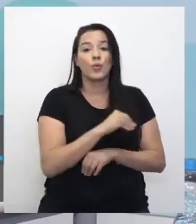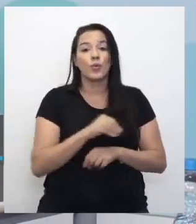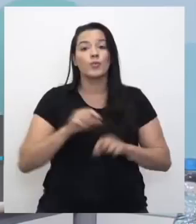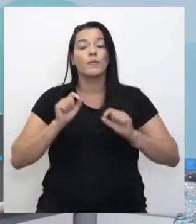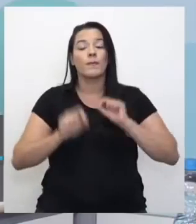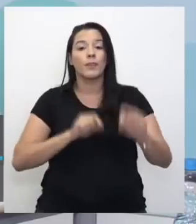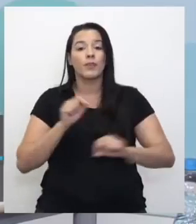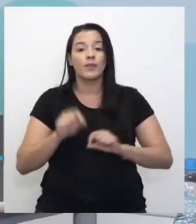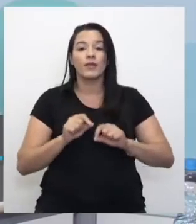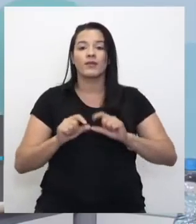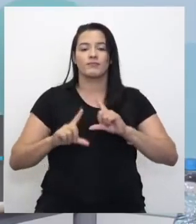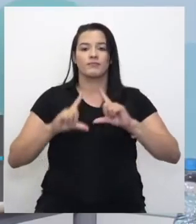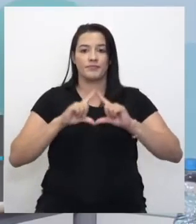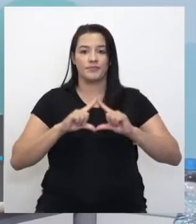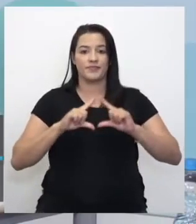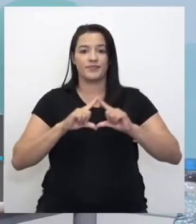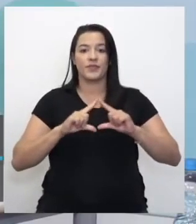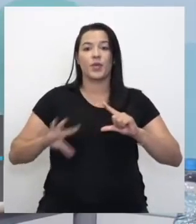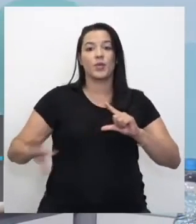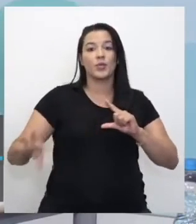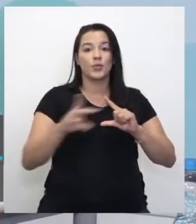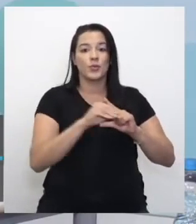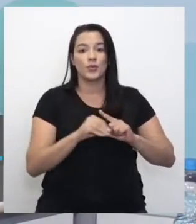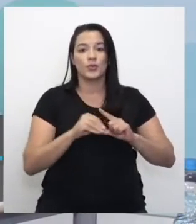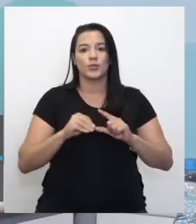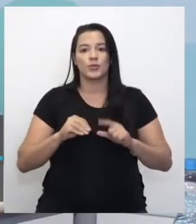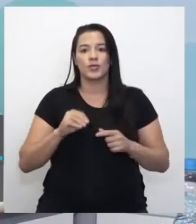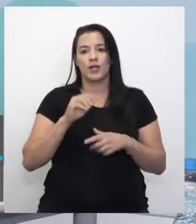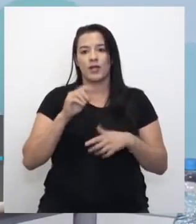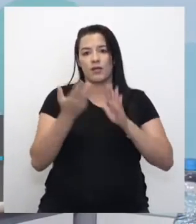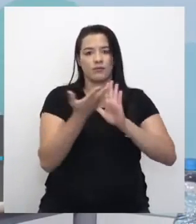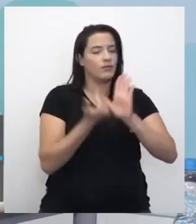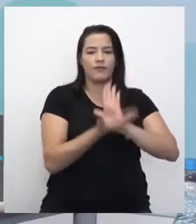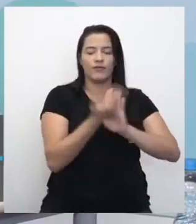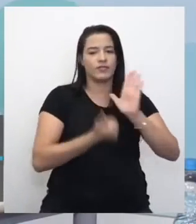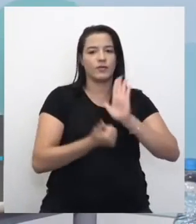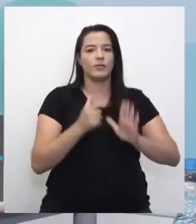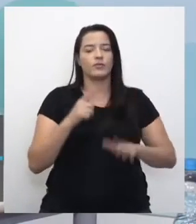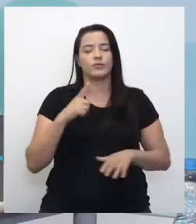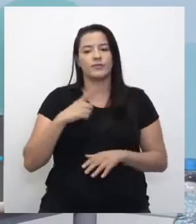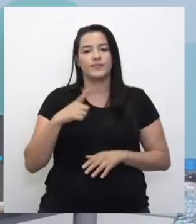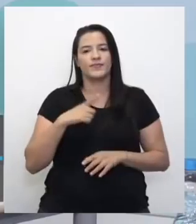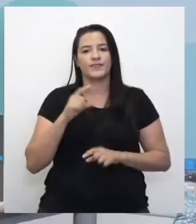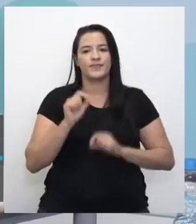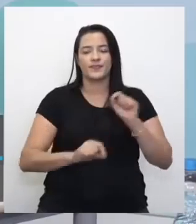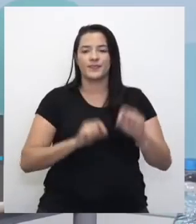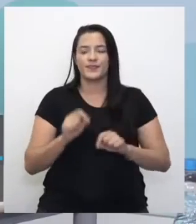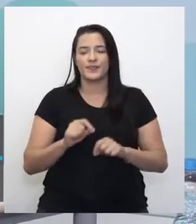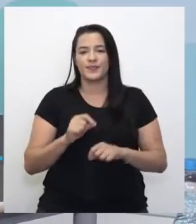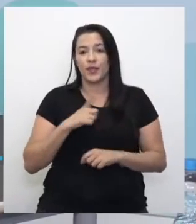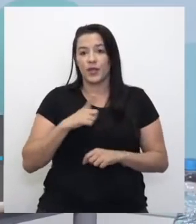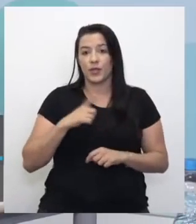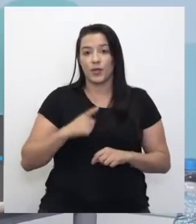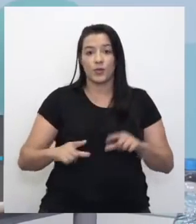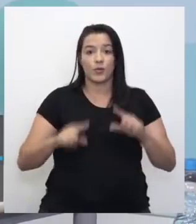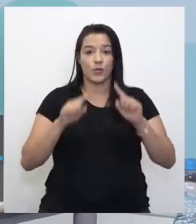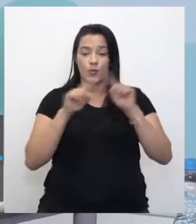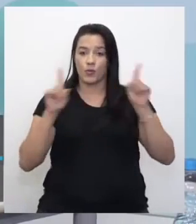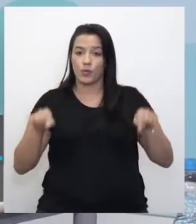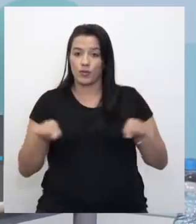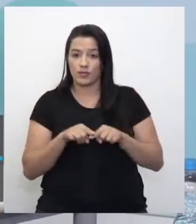base retangular e a segunda figura é um prisma de base quadrada